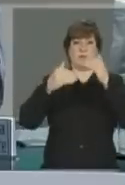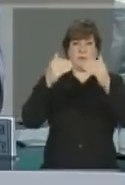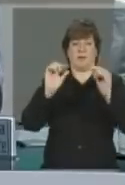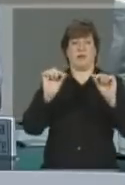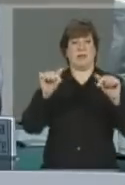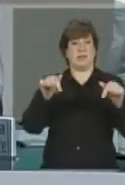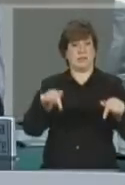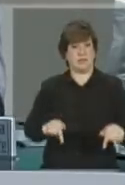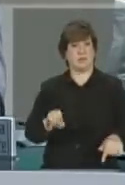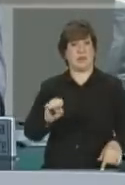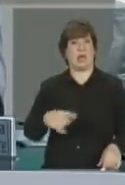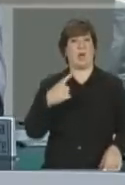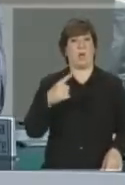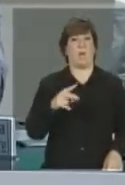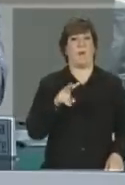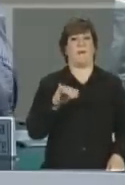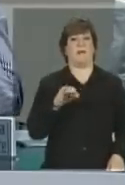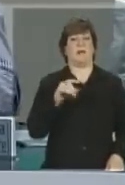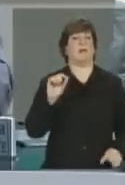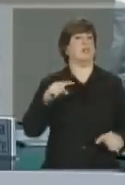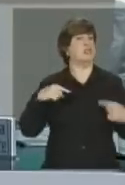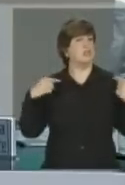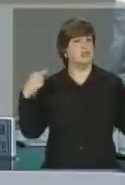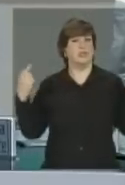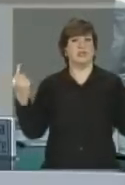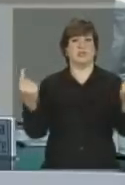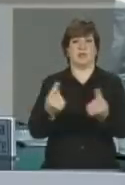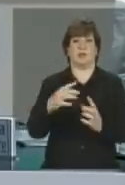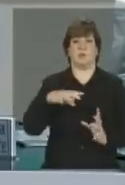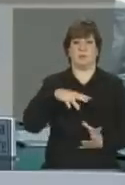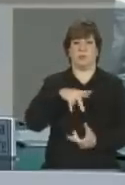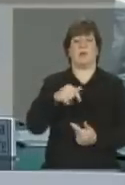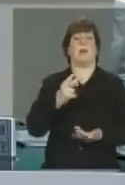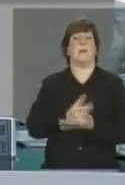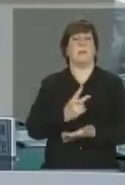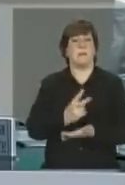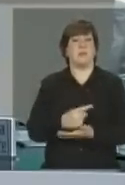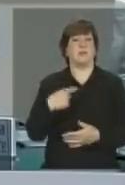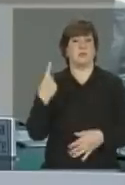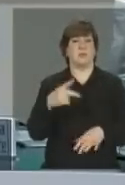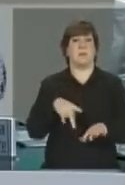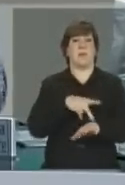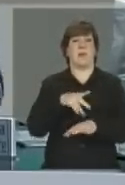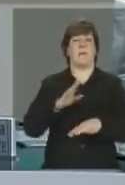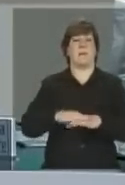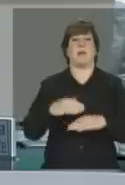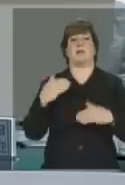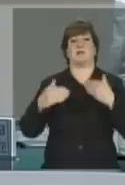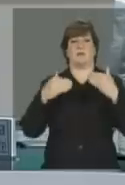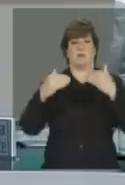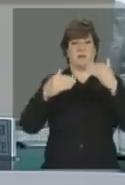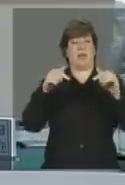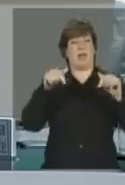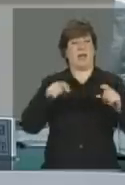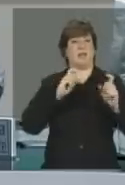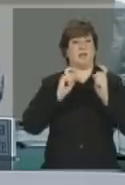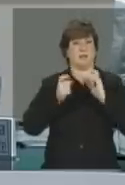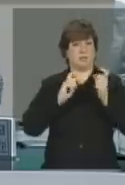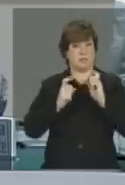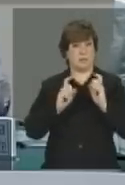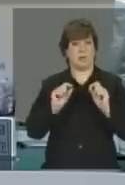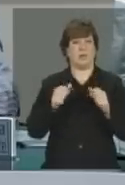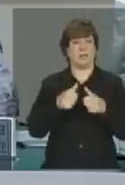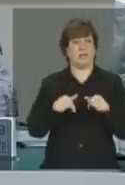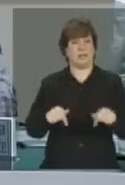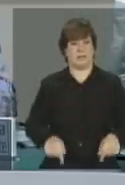Isso é uma visão geral de planeta, mesmo nos países mais desenvolvidos. Essa discussão é uma discussão que está aqui, não é